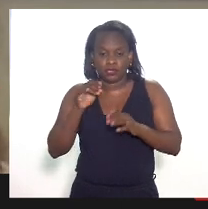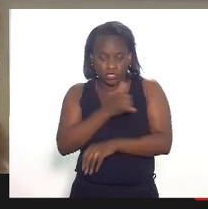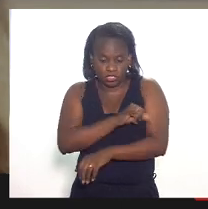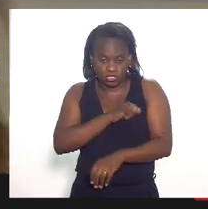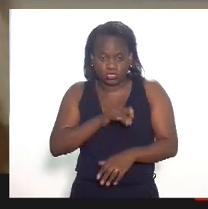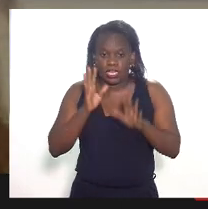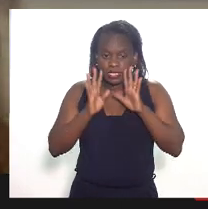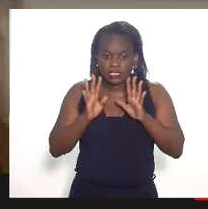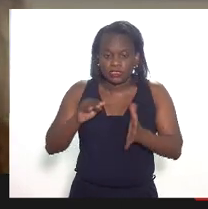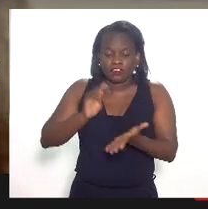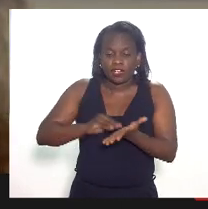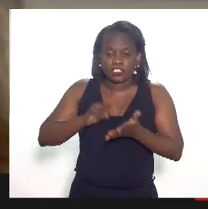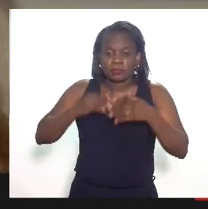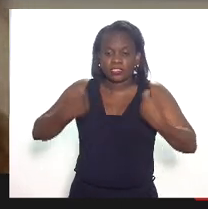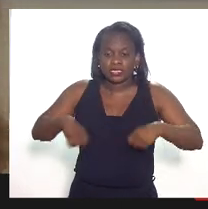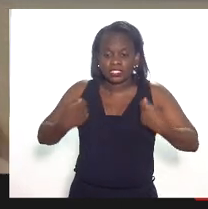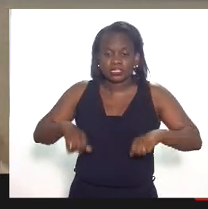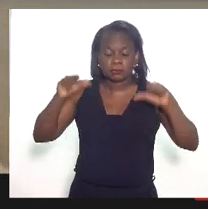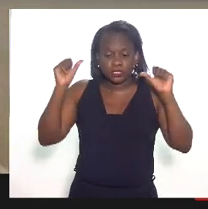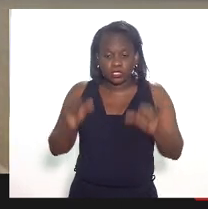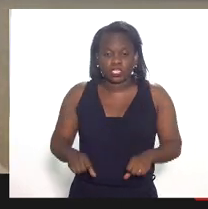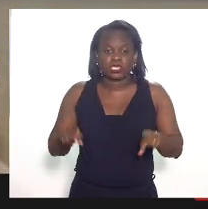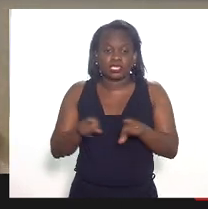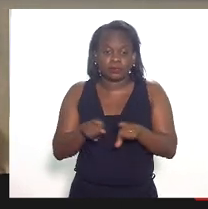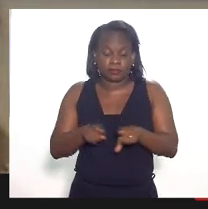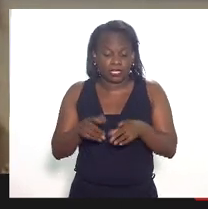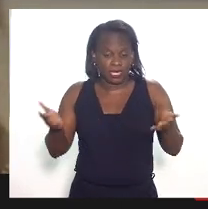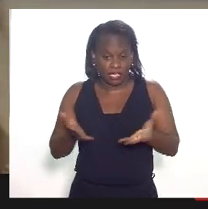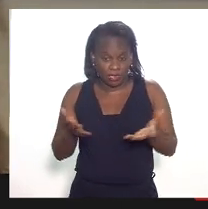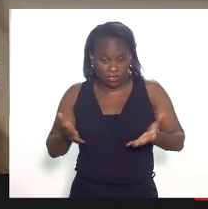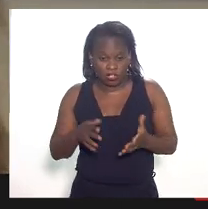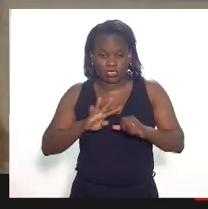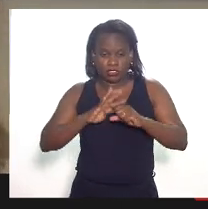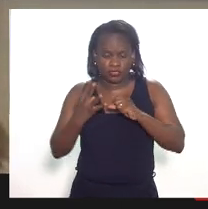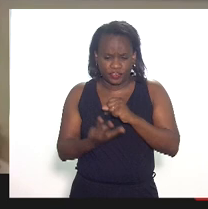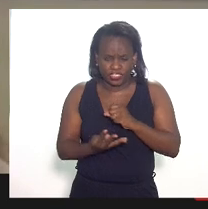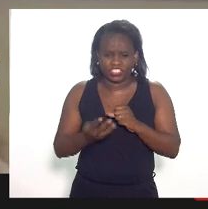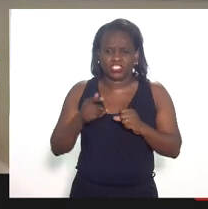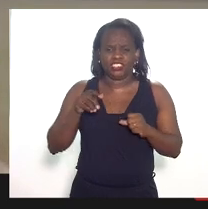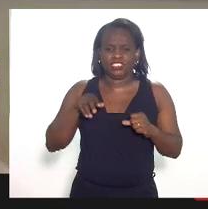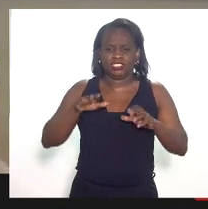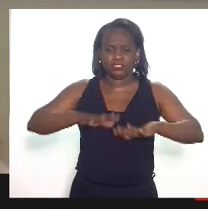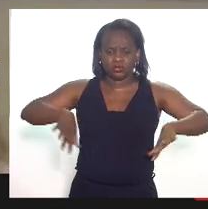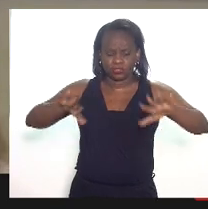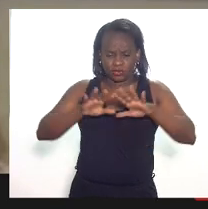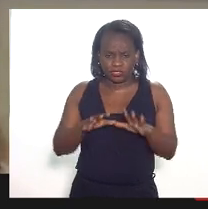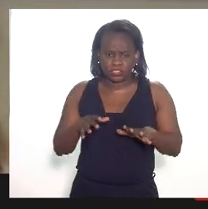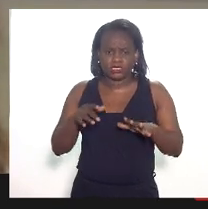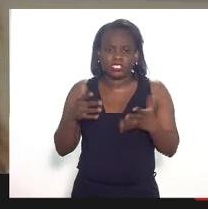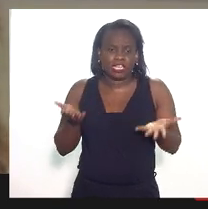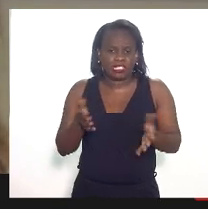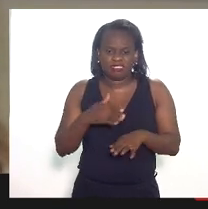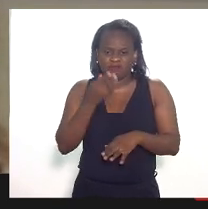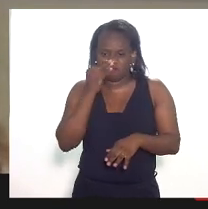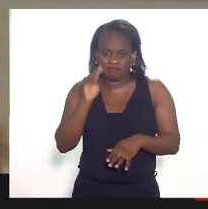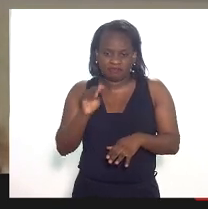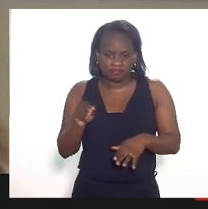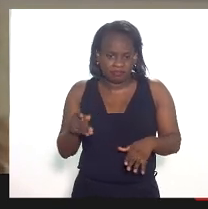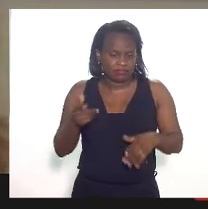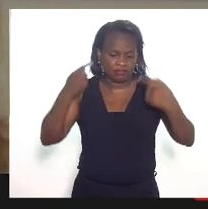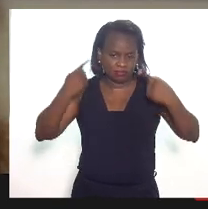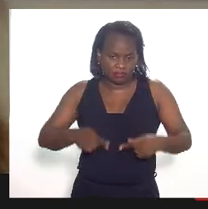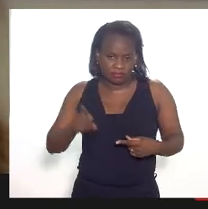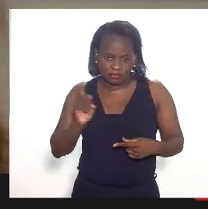a demanda de alta complexidade, e não seria nesse momento de Covid que a rede ficaria de fora desse